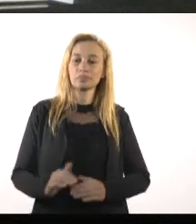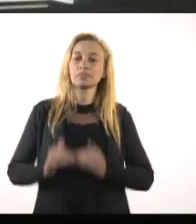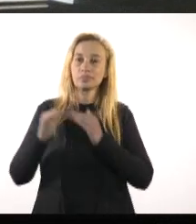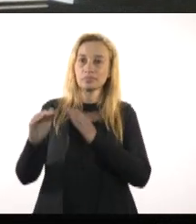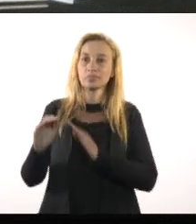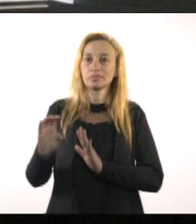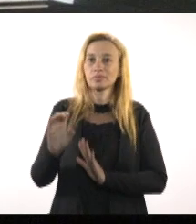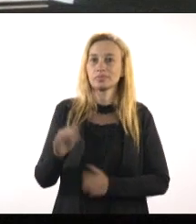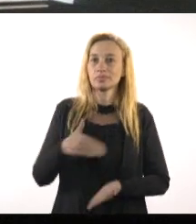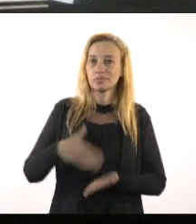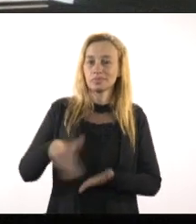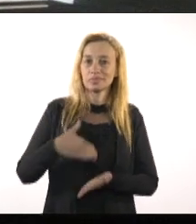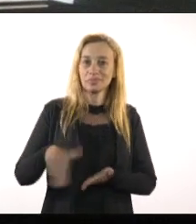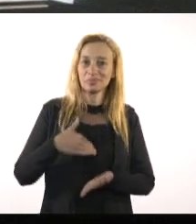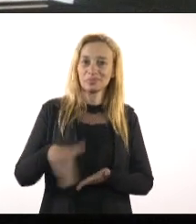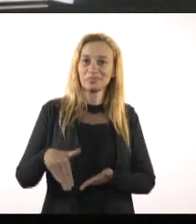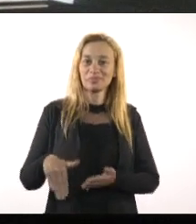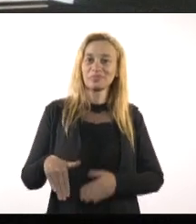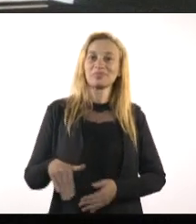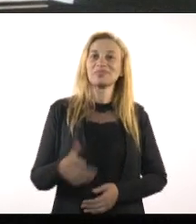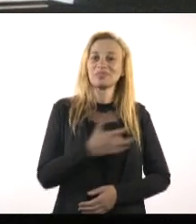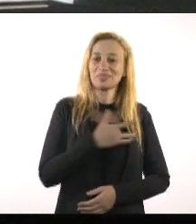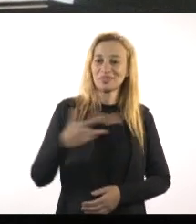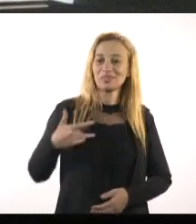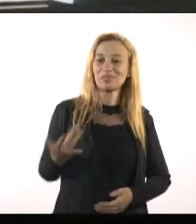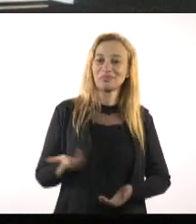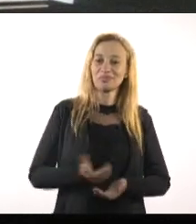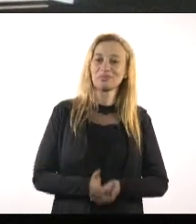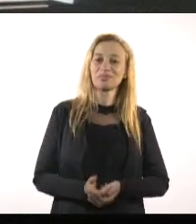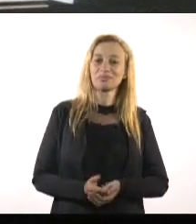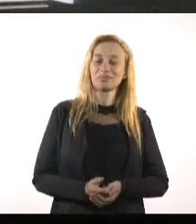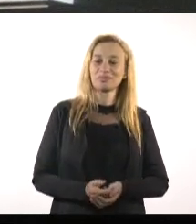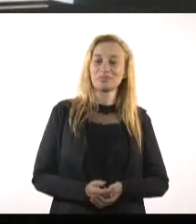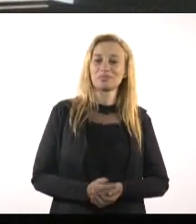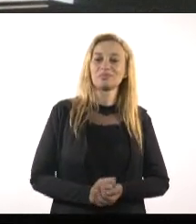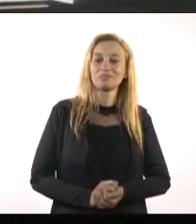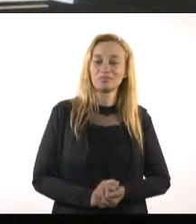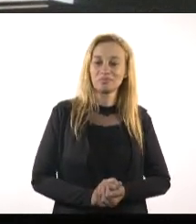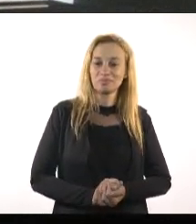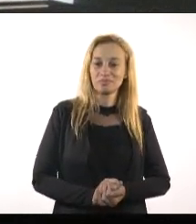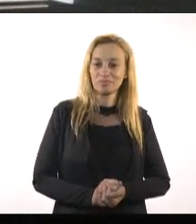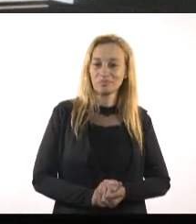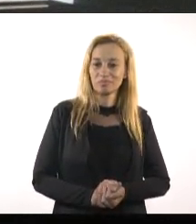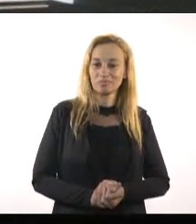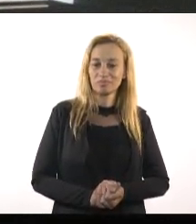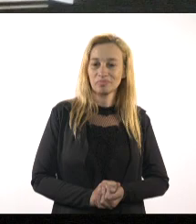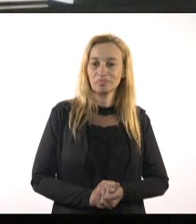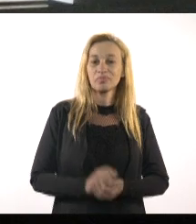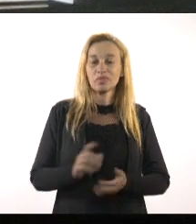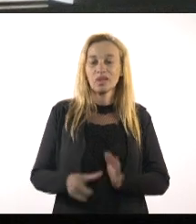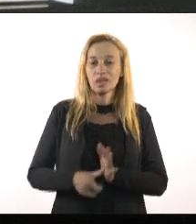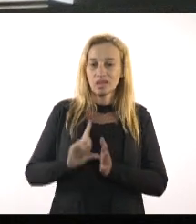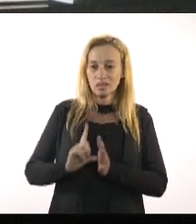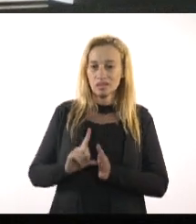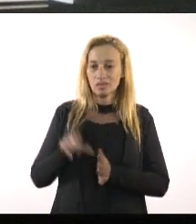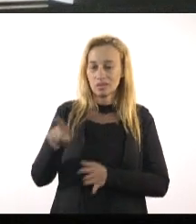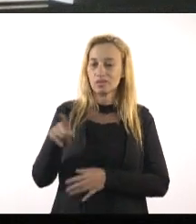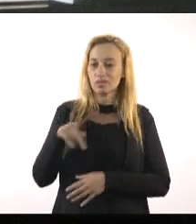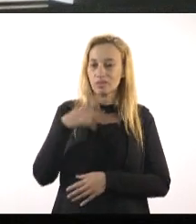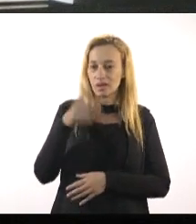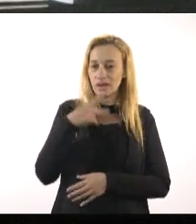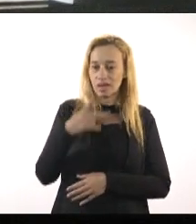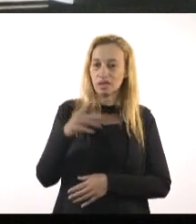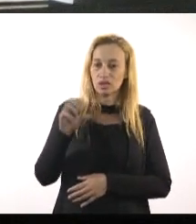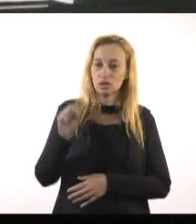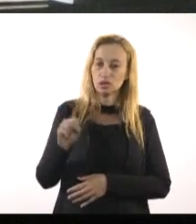Saúde do Estado, atuando na área de prevenção à dependência química. E antes de passar a palavra para você, Soraya, queria ler aqui uma